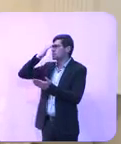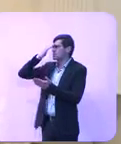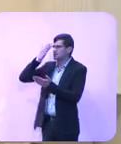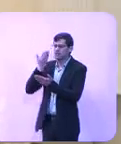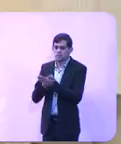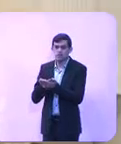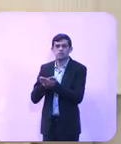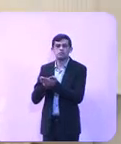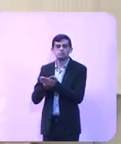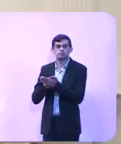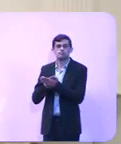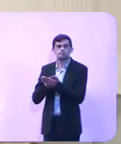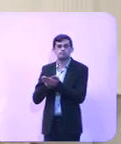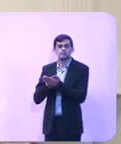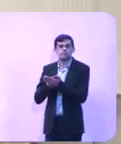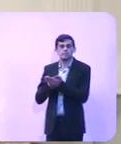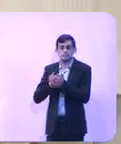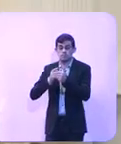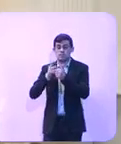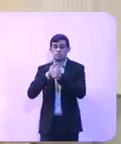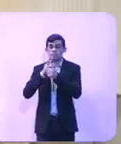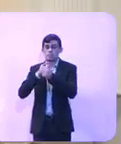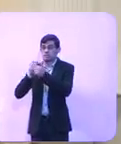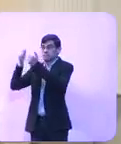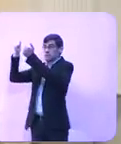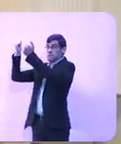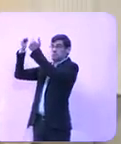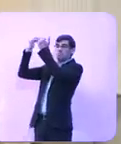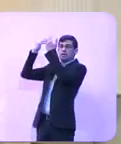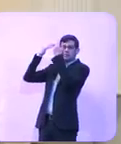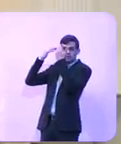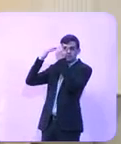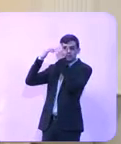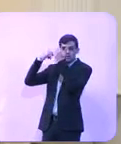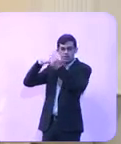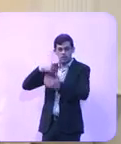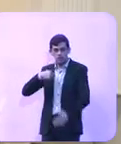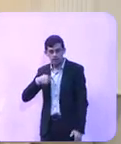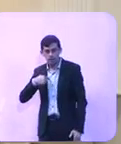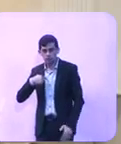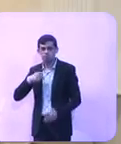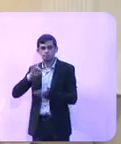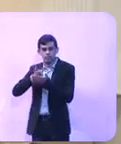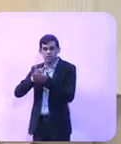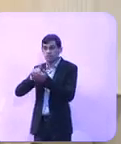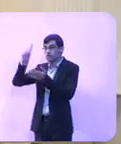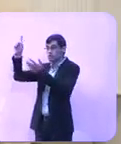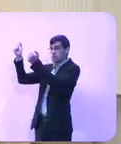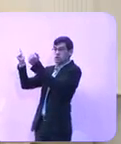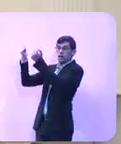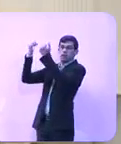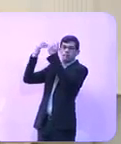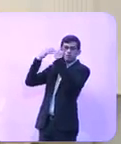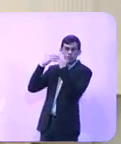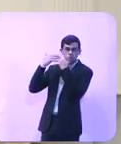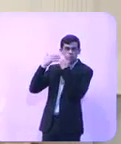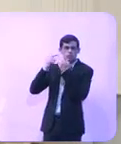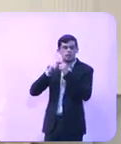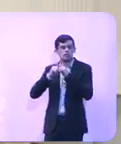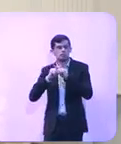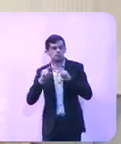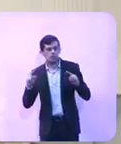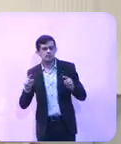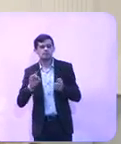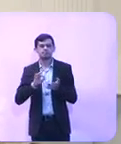creio. E essa é a primeira bênção que vem sobre a minha vida. Sou eu o abençoado. Mas é